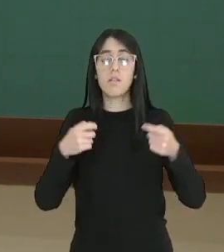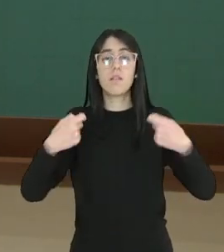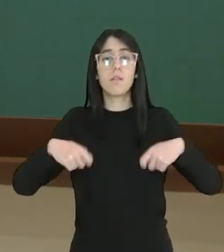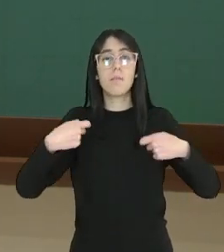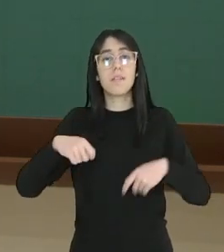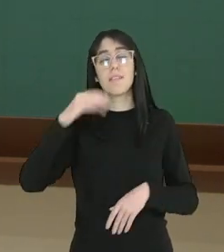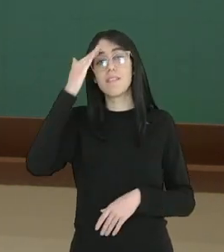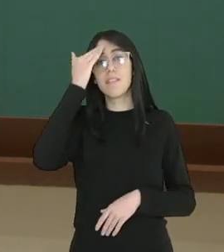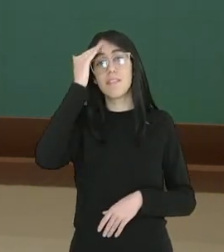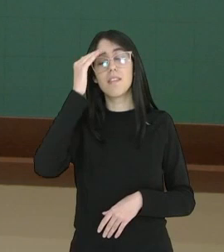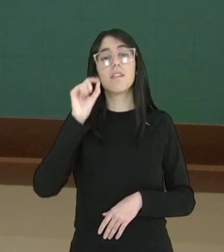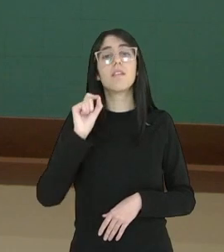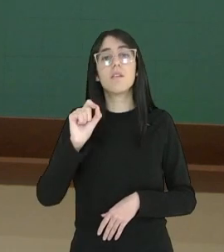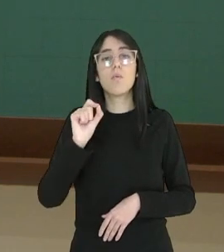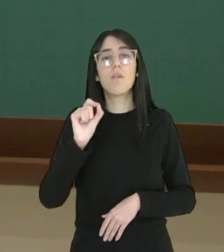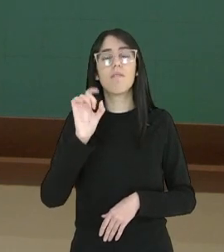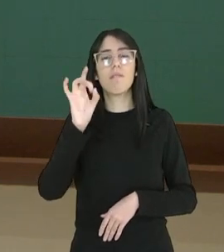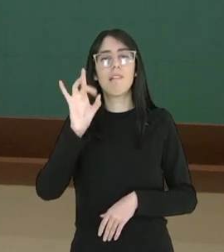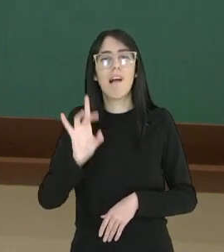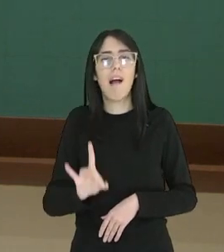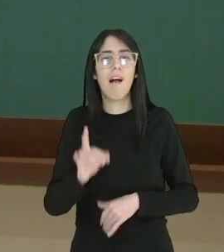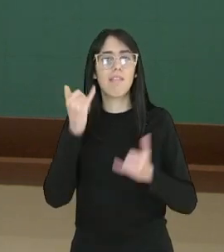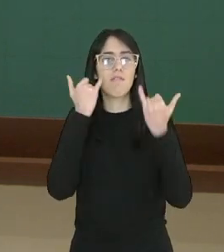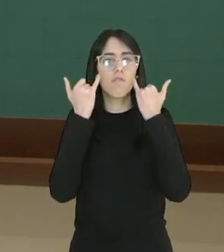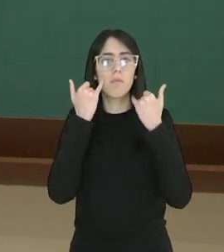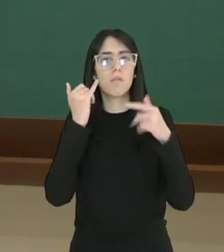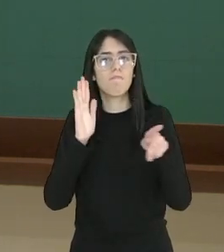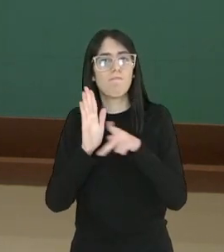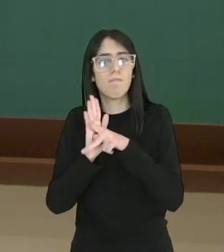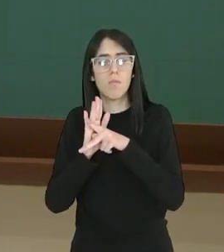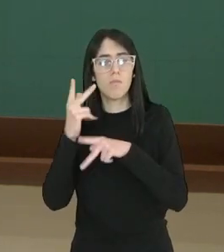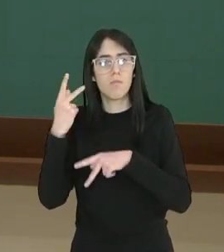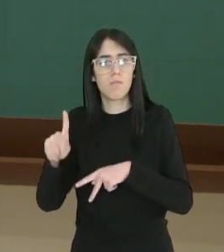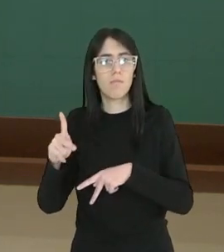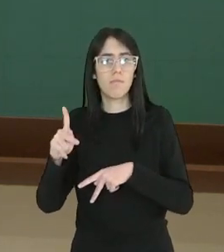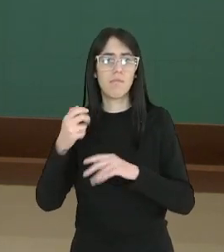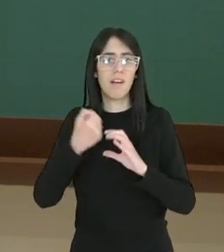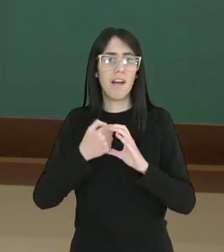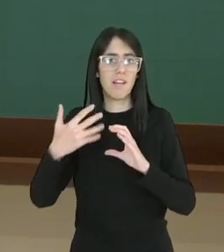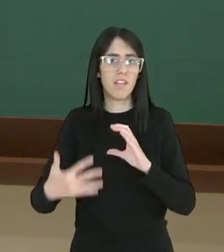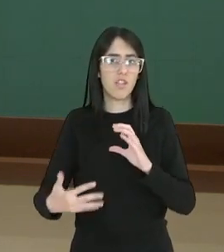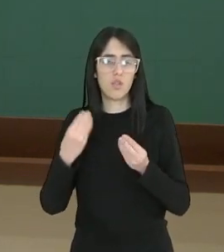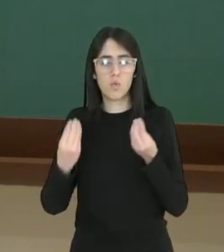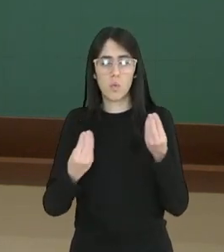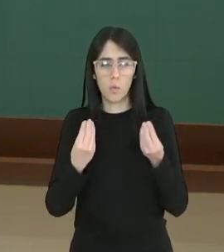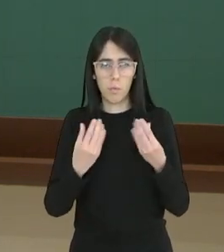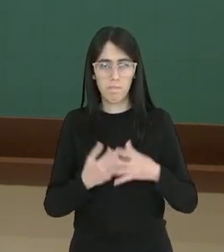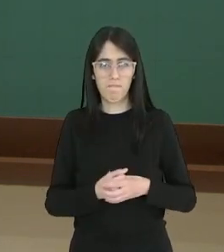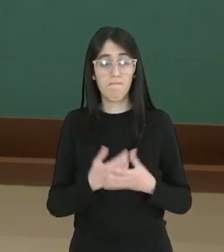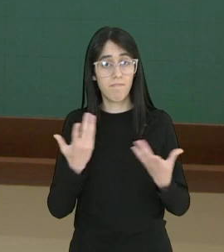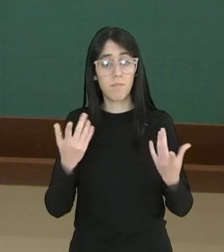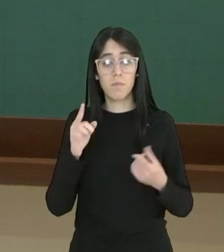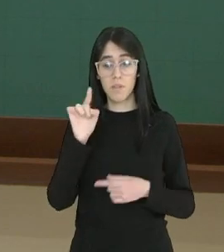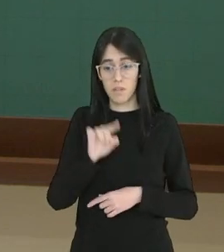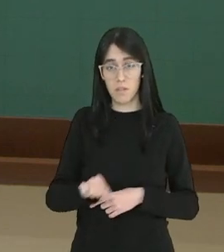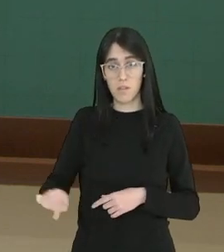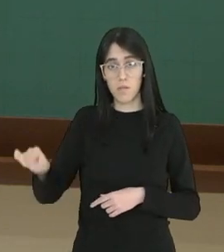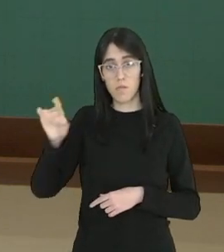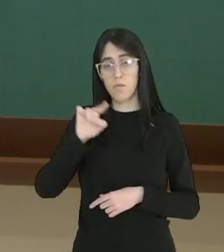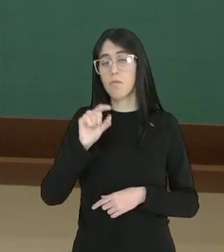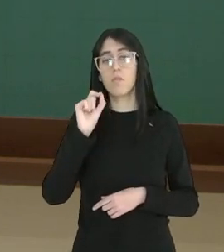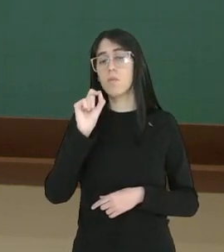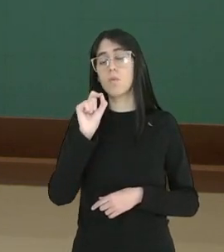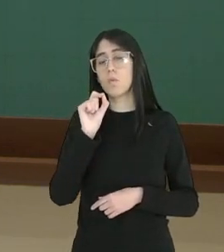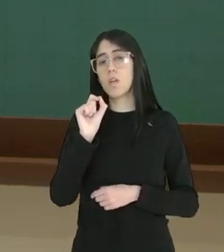é cada elemento da circunferência. Então, a circunferência, ela é